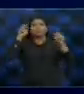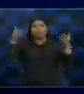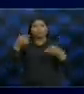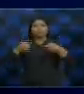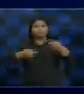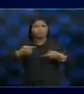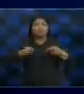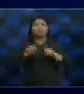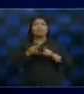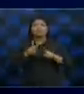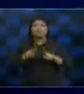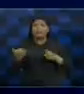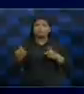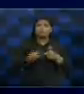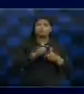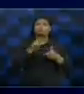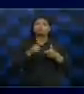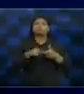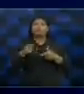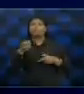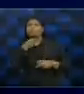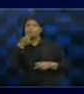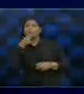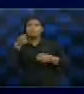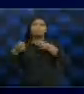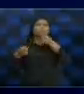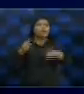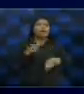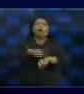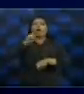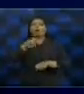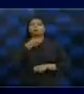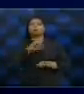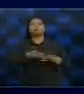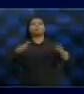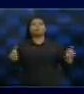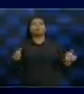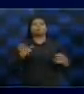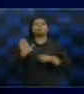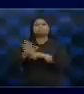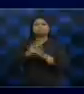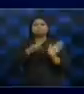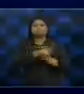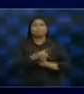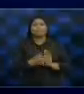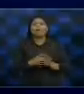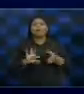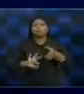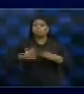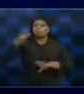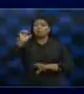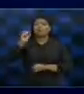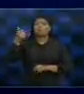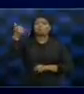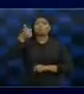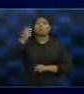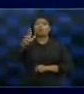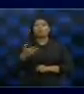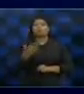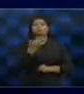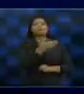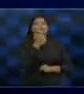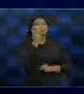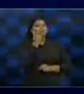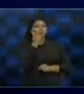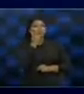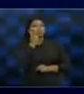a uma rodada de entrevistas ao vivo no nosso telejornal. Por ordem de sorteio, o candidato Marcelo Ramos será o primeiro